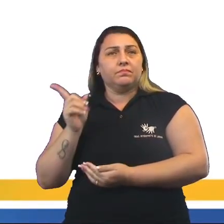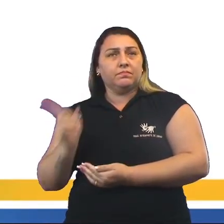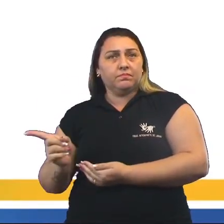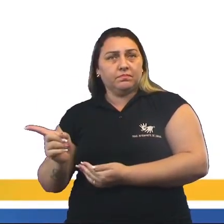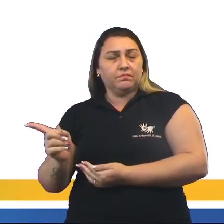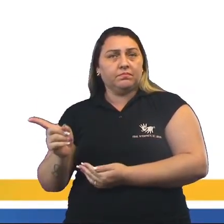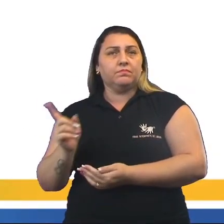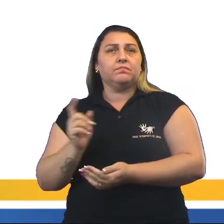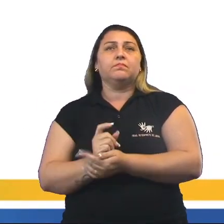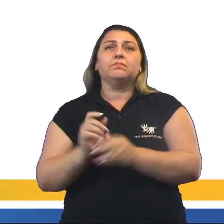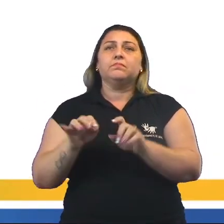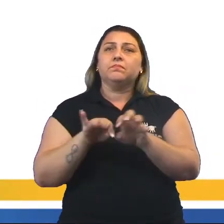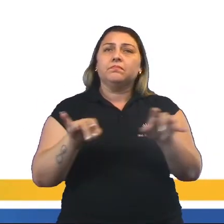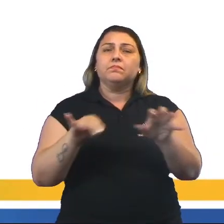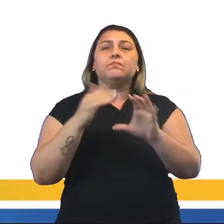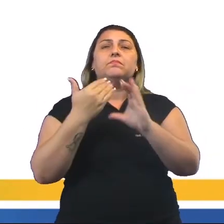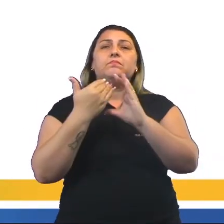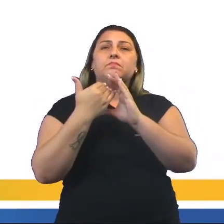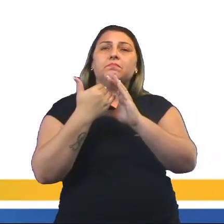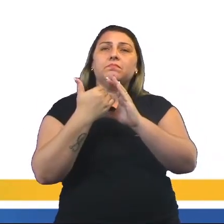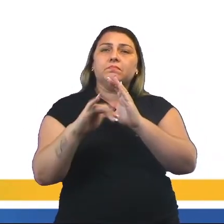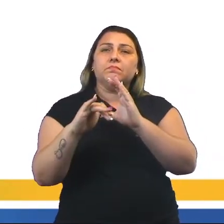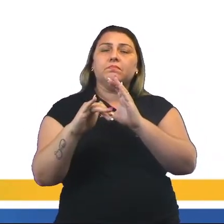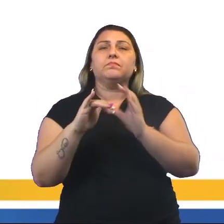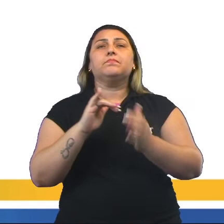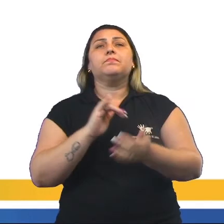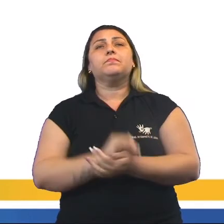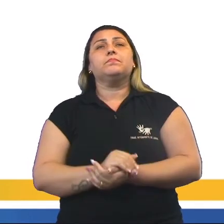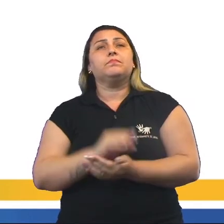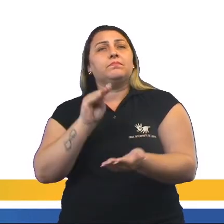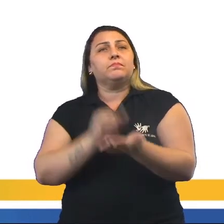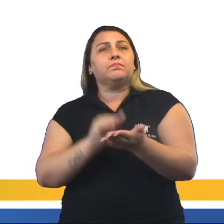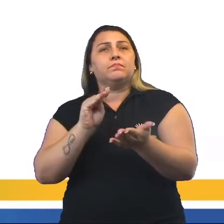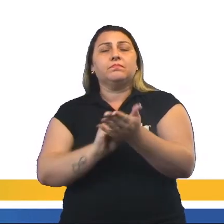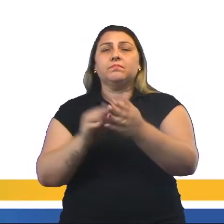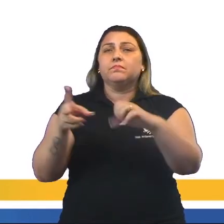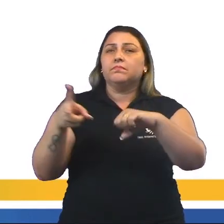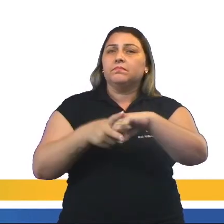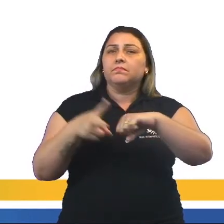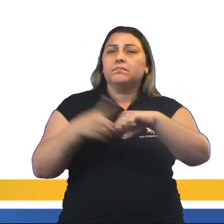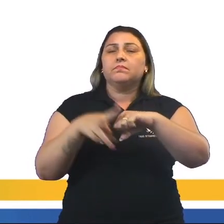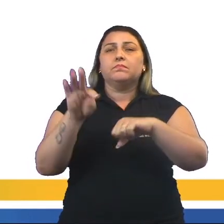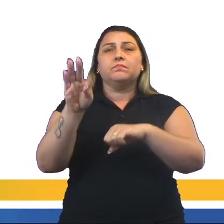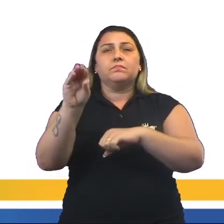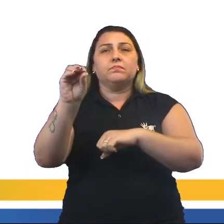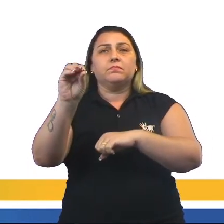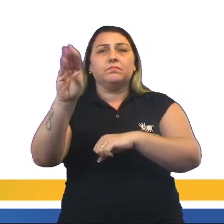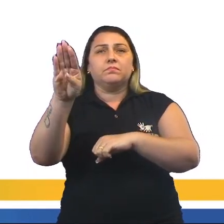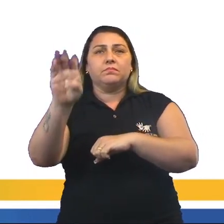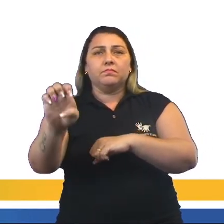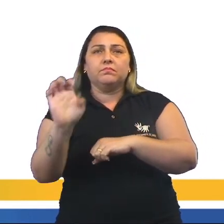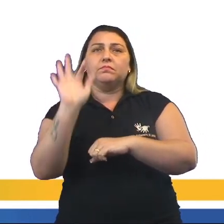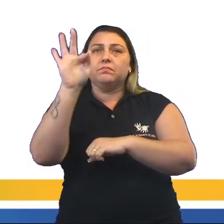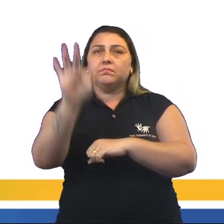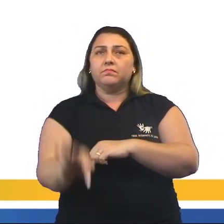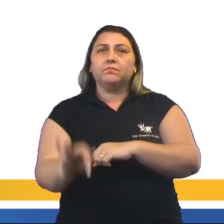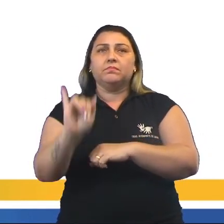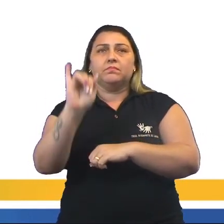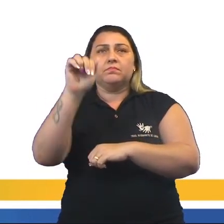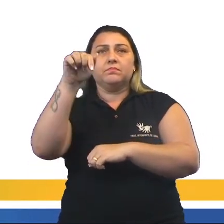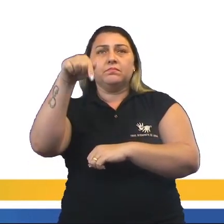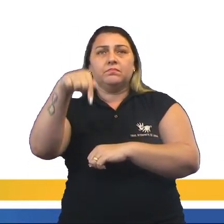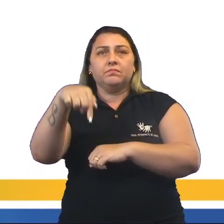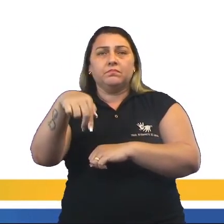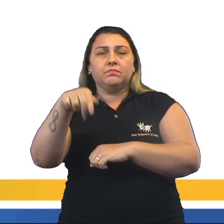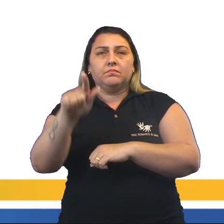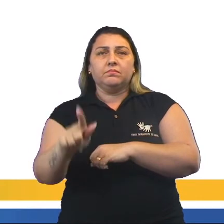então? Na letra A, estava faltando, claro, o verbo to be, conjugado para she, né? E o finalzinho em ing